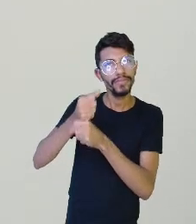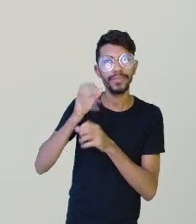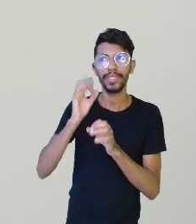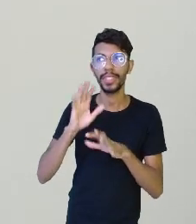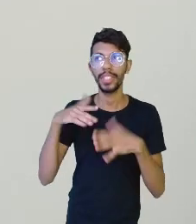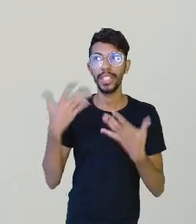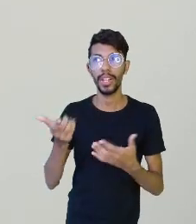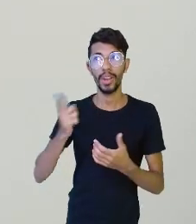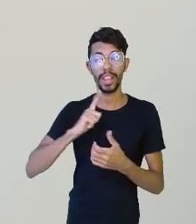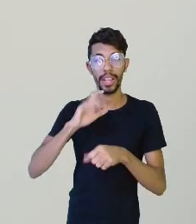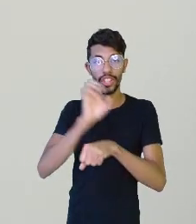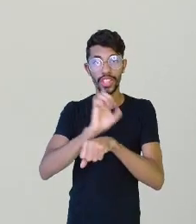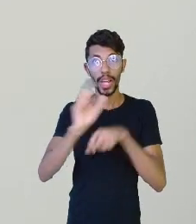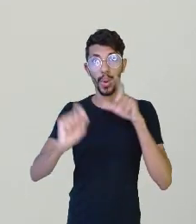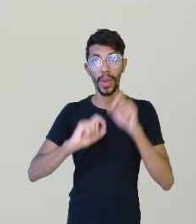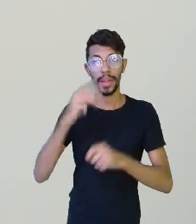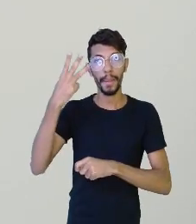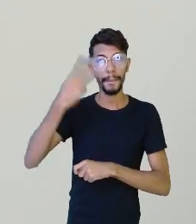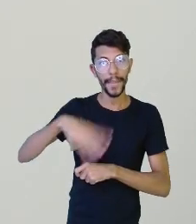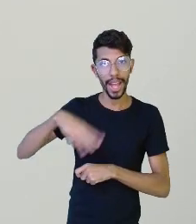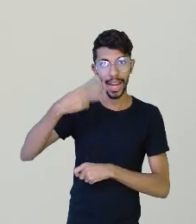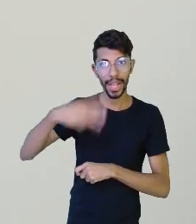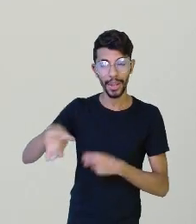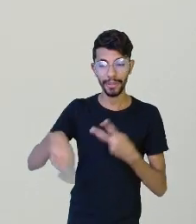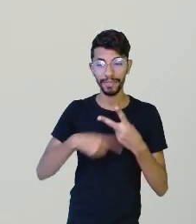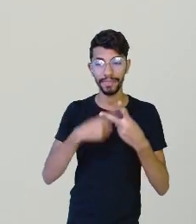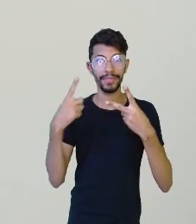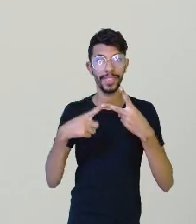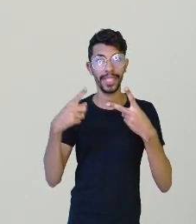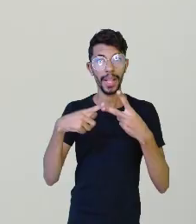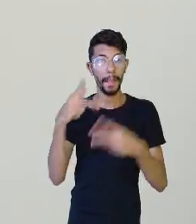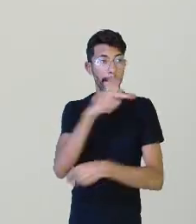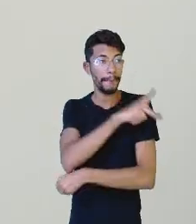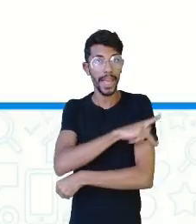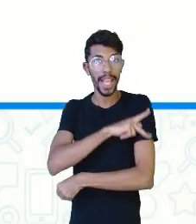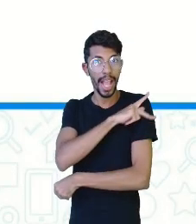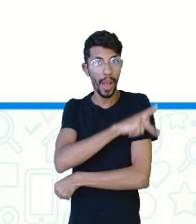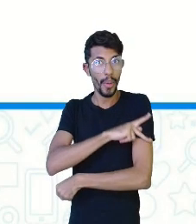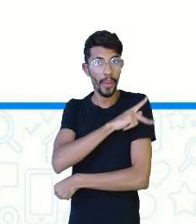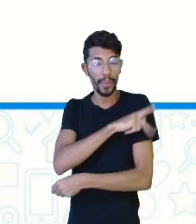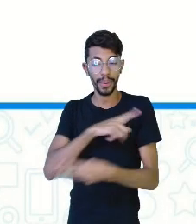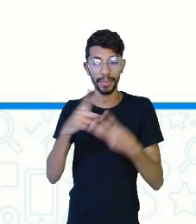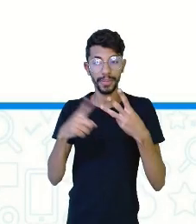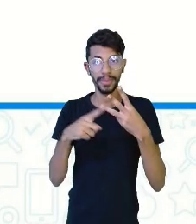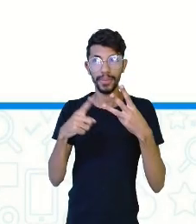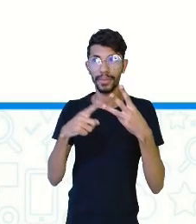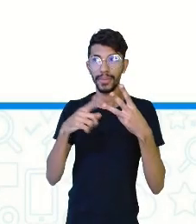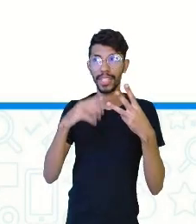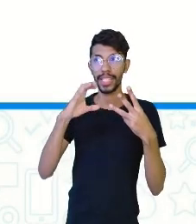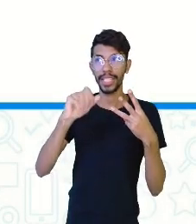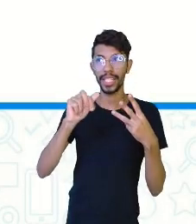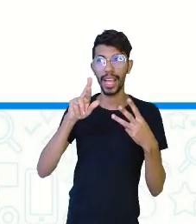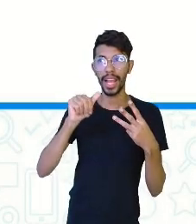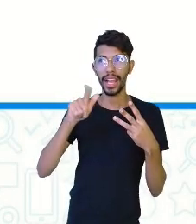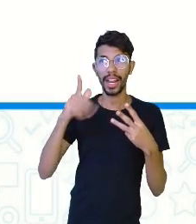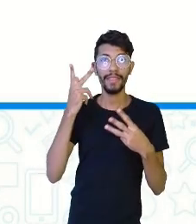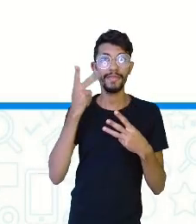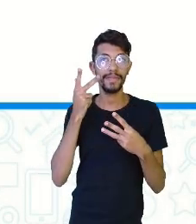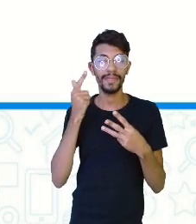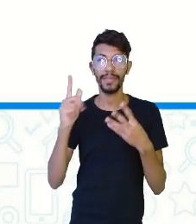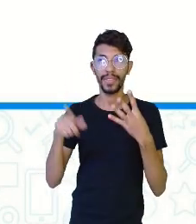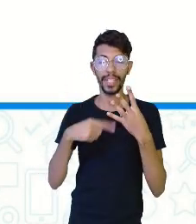os estados do Maranhão, o estado do Piauí, Ceará, Rio Grande do